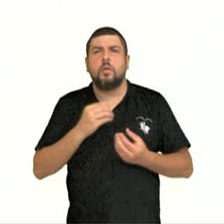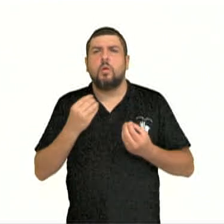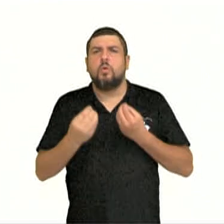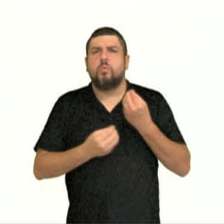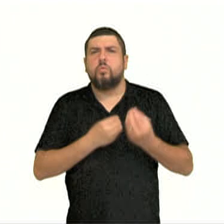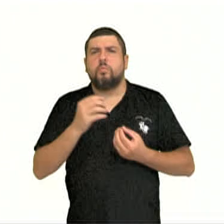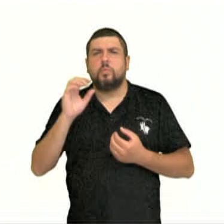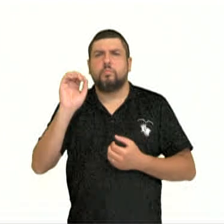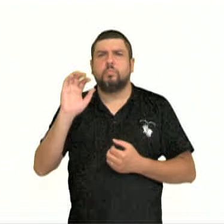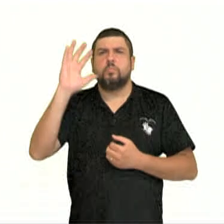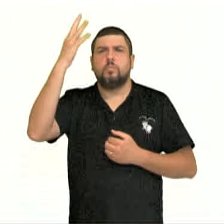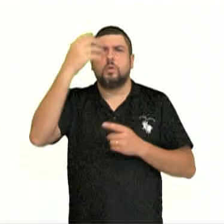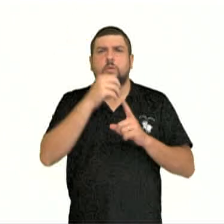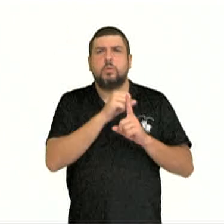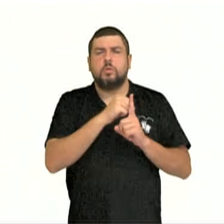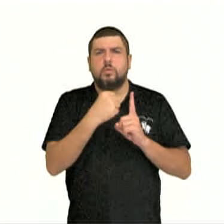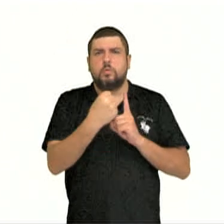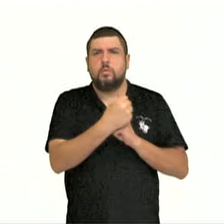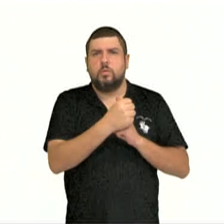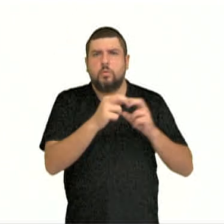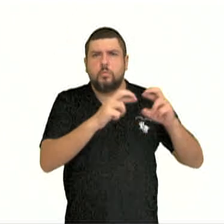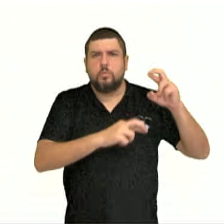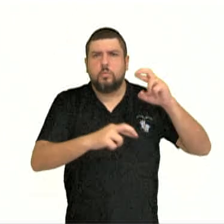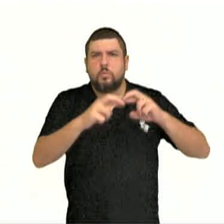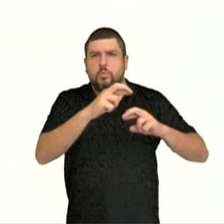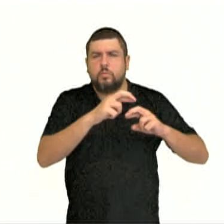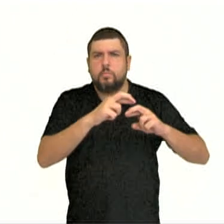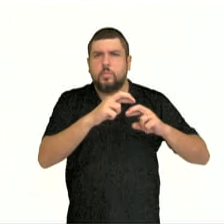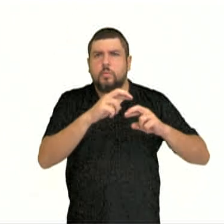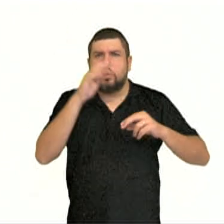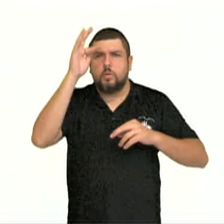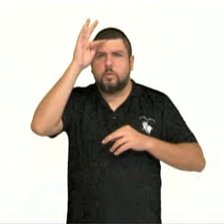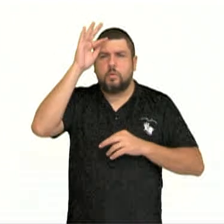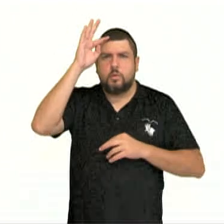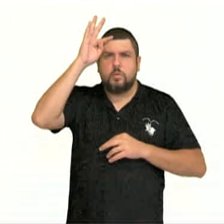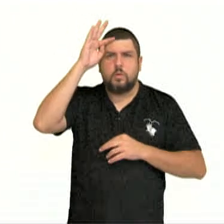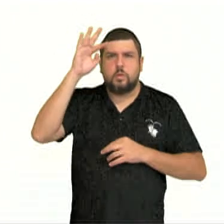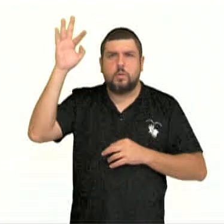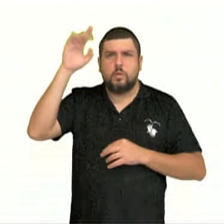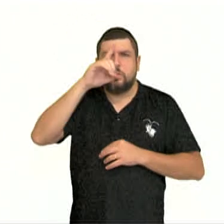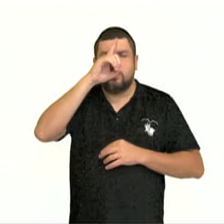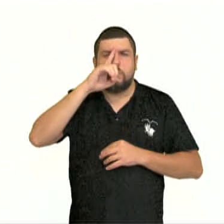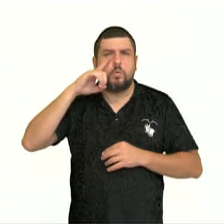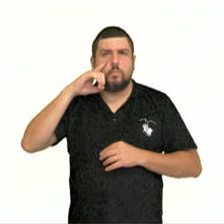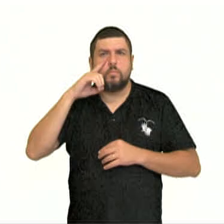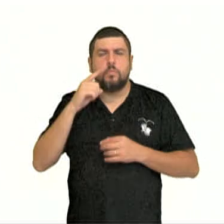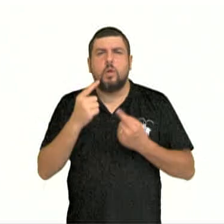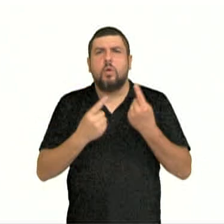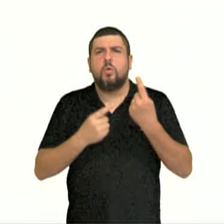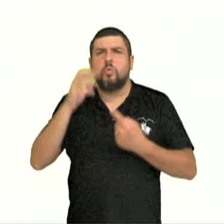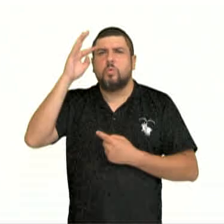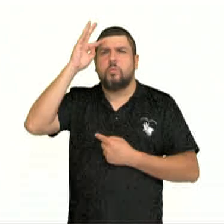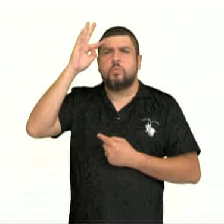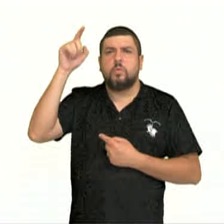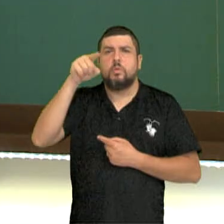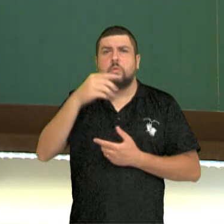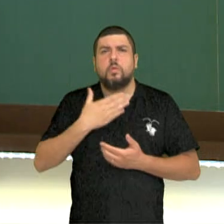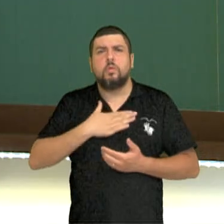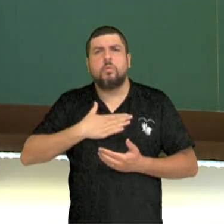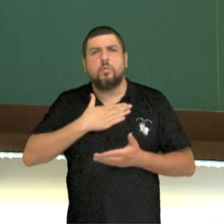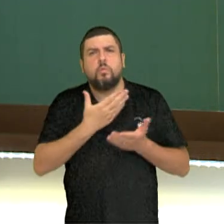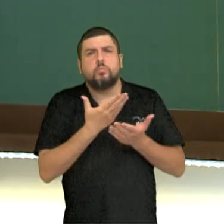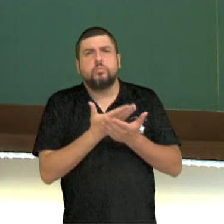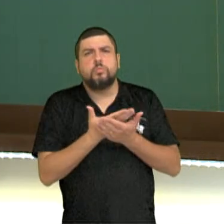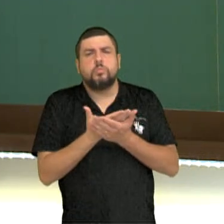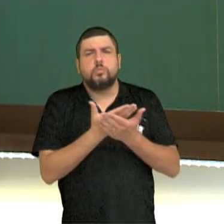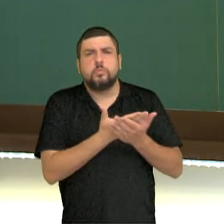ser analisado segundo a teoria de Durkheim? Qual fenômeno social você gostaria de estudar? Por quê? Então a gente